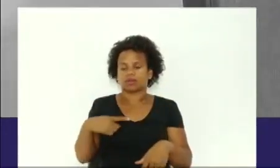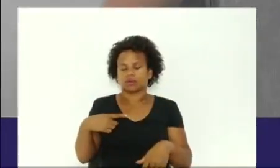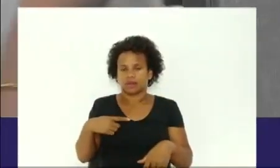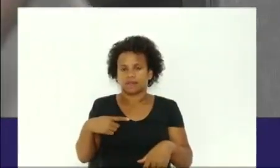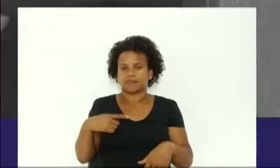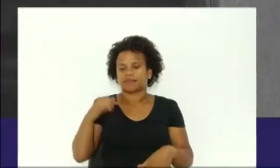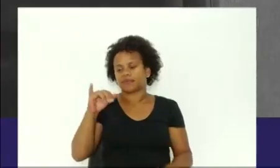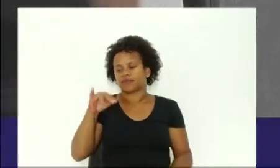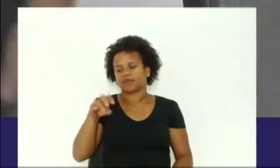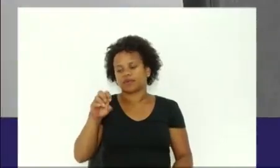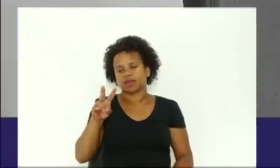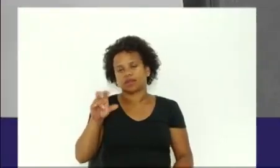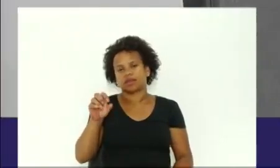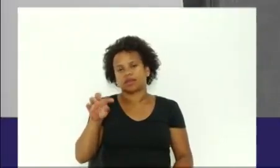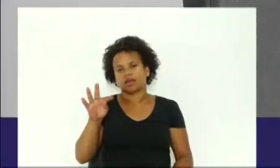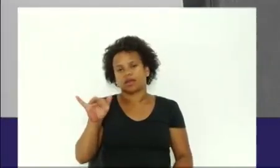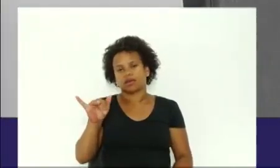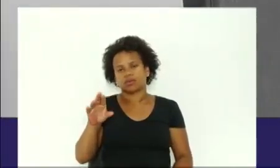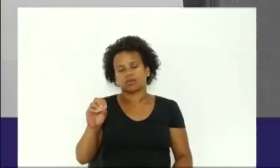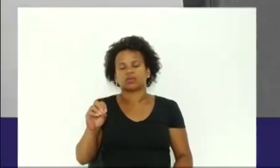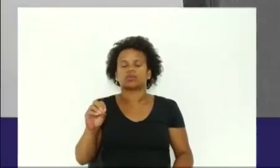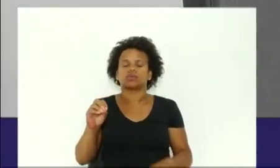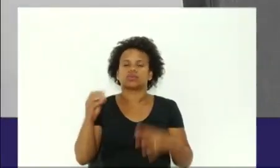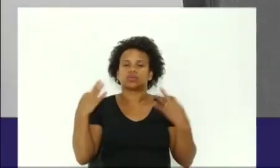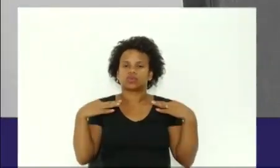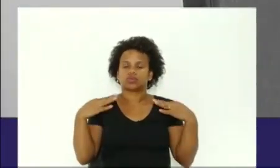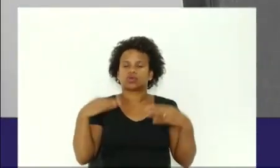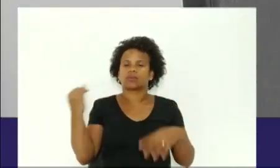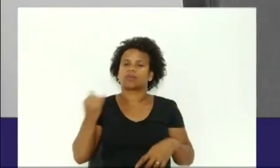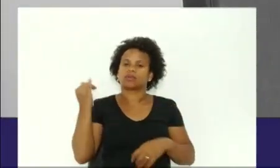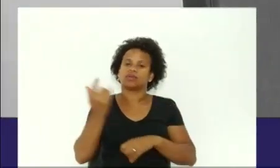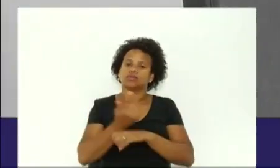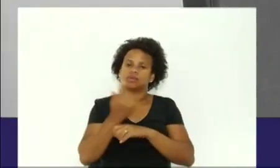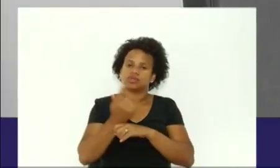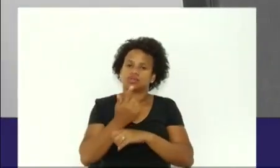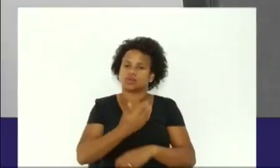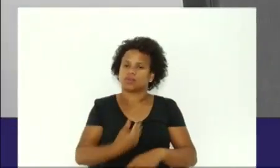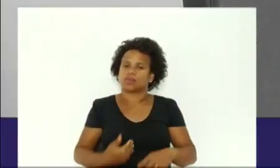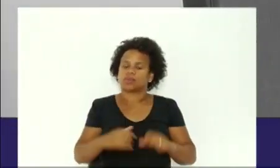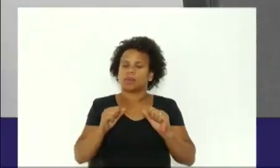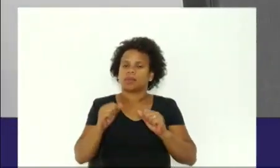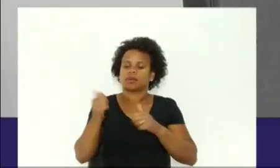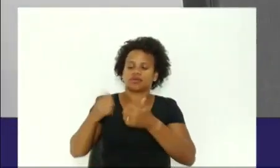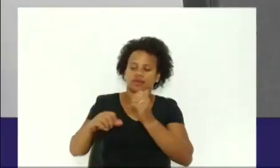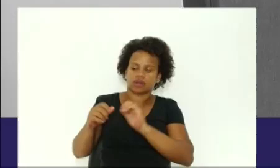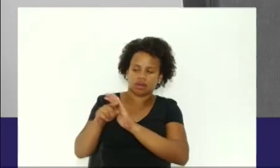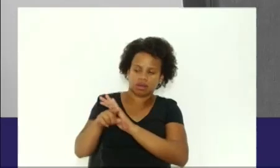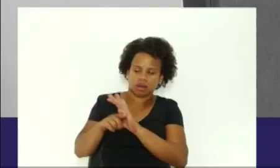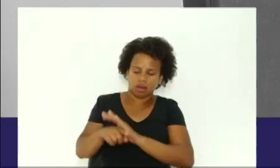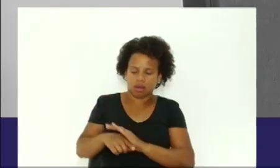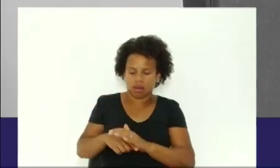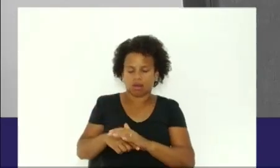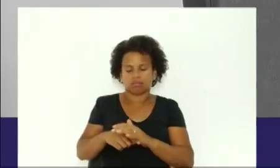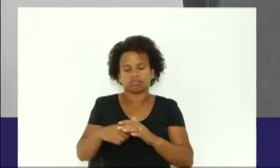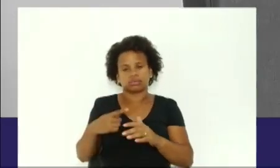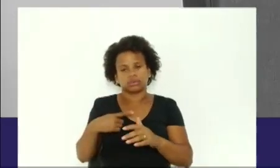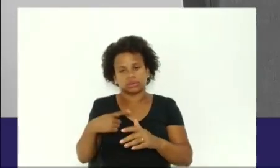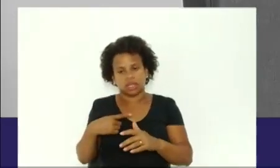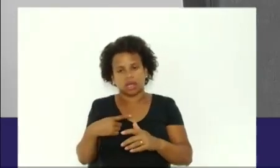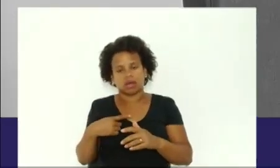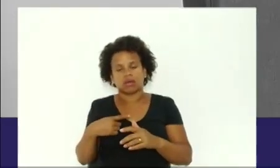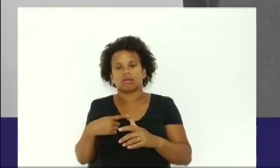é um documento de extrema importância para a gestão pública, pois permite a avaliação dos recursos disponíveis e sua